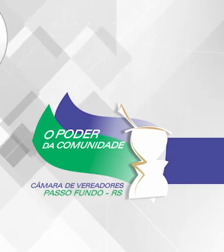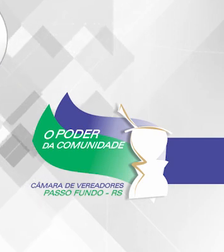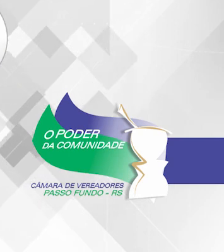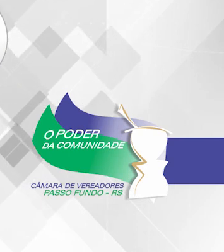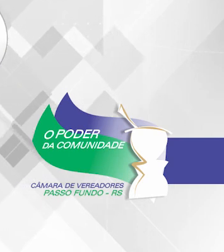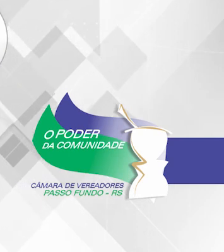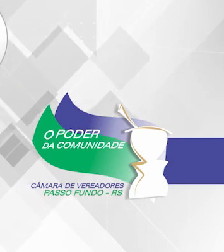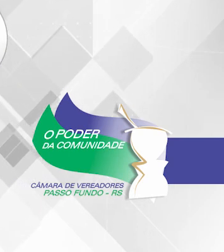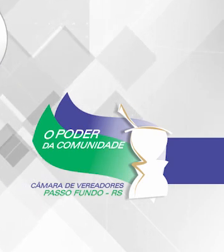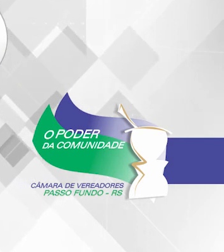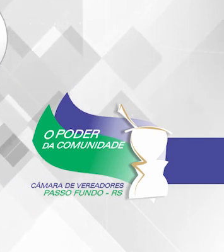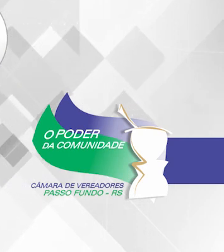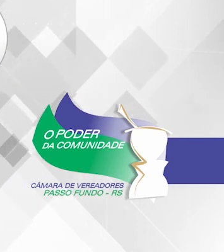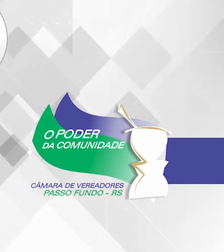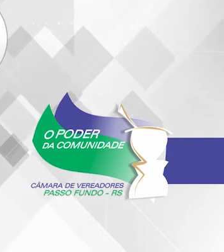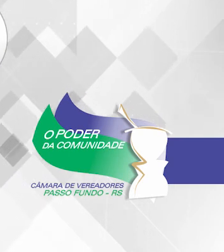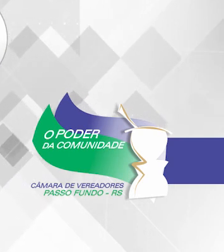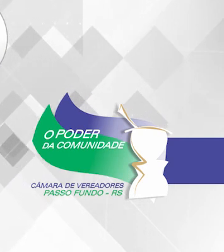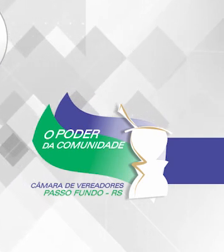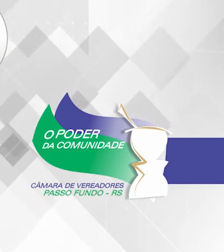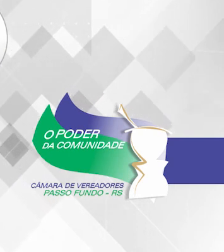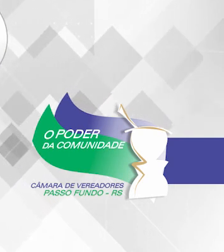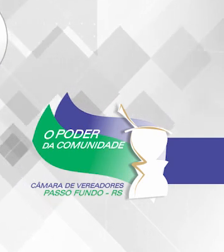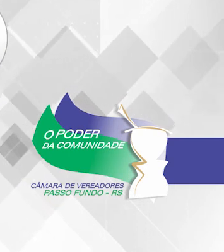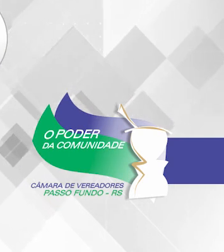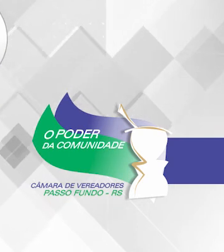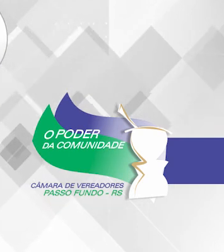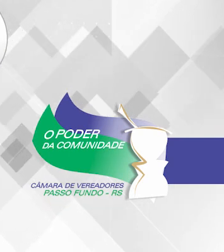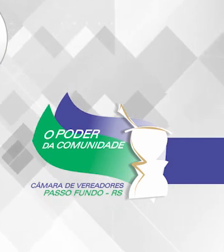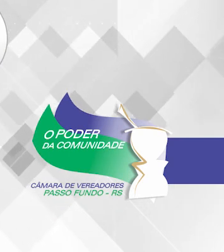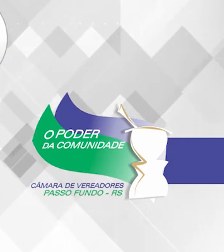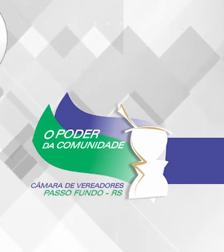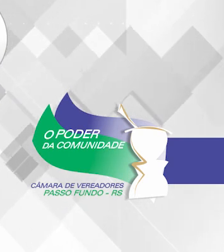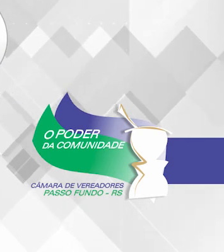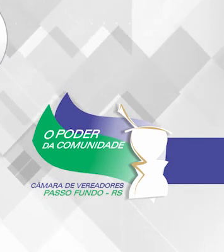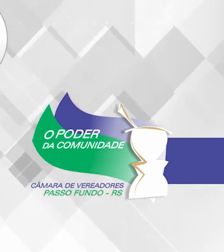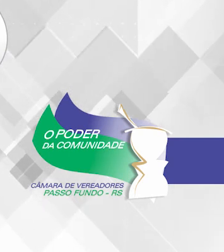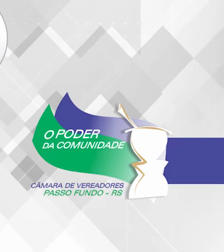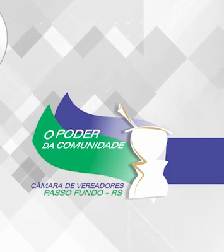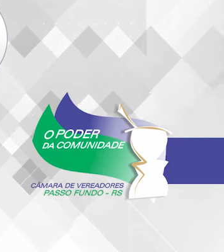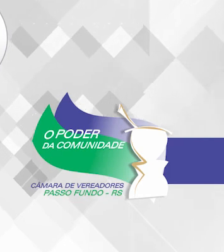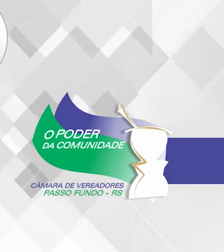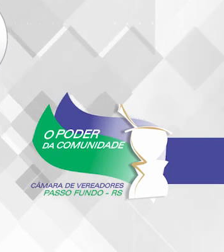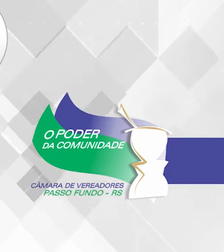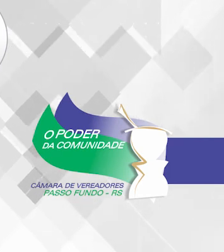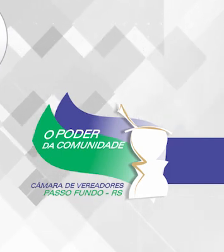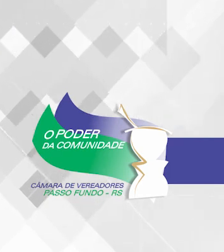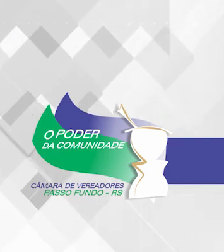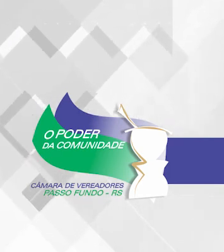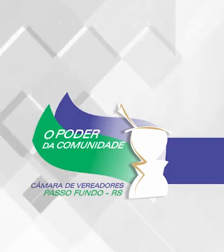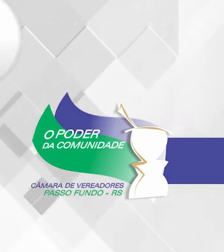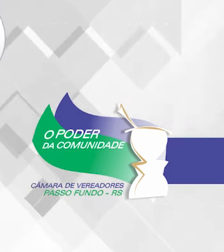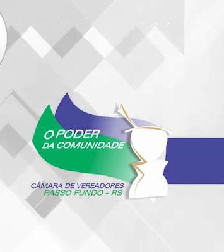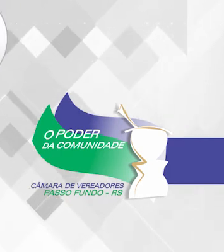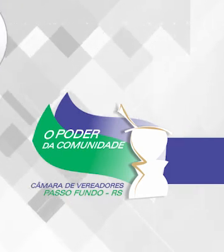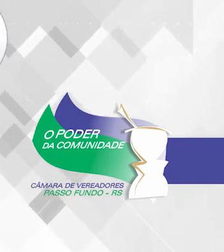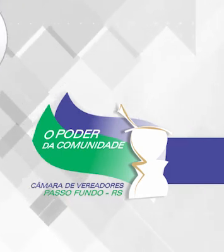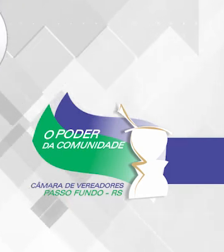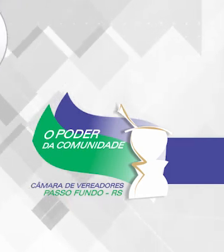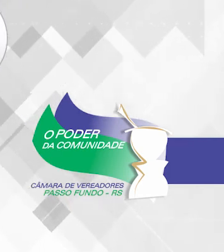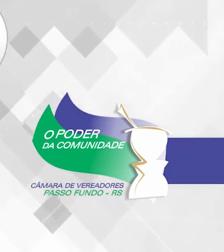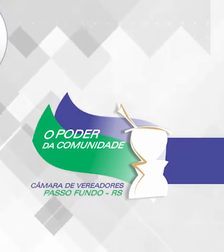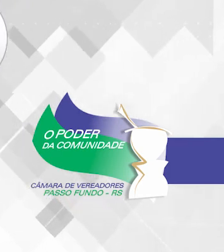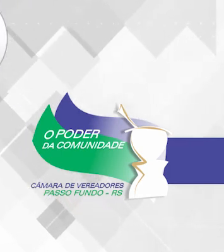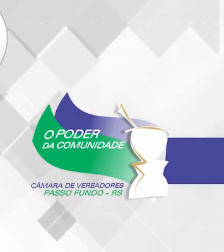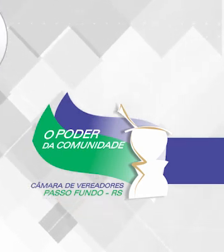e a aprovação da liberação de R$3.500.000 do orçamento do município para fazer frente ao coronavírus. Foi criado